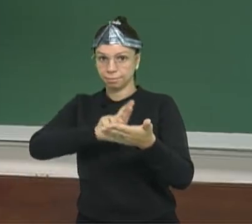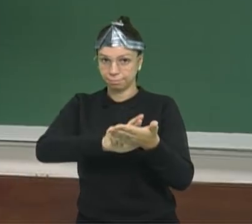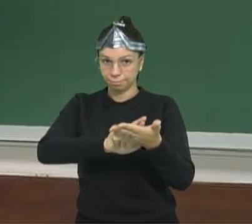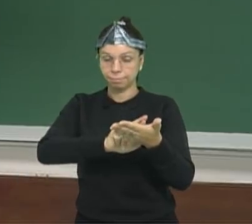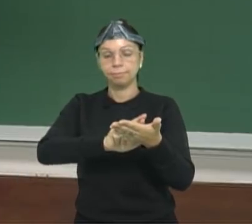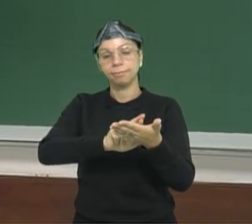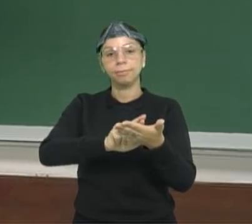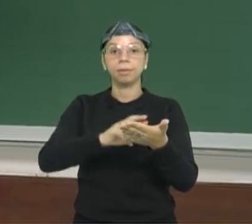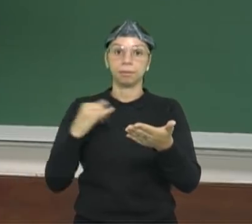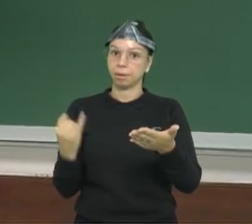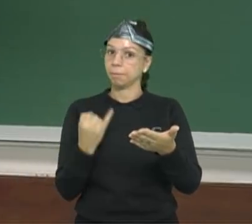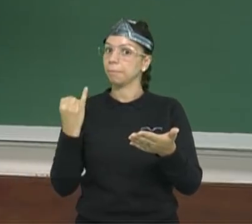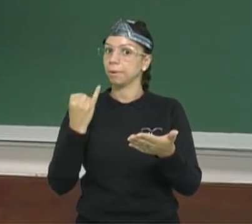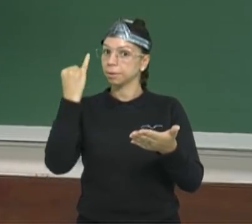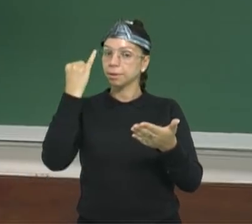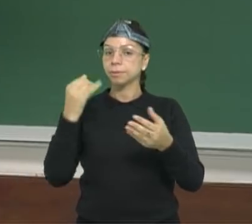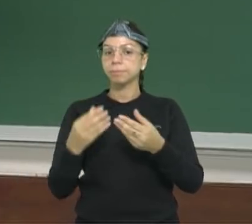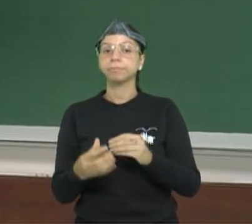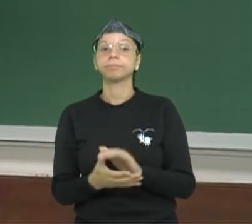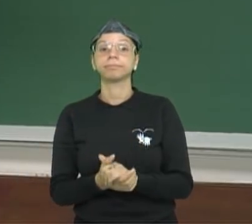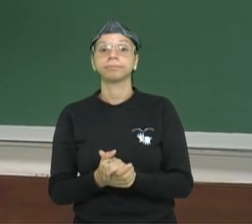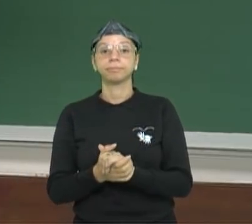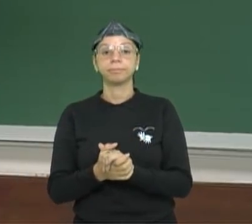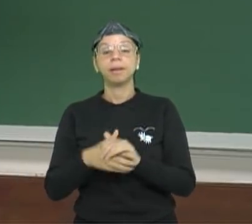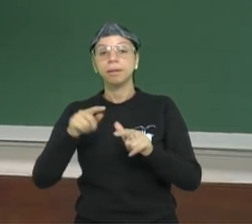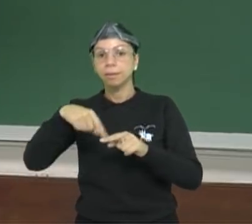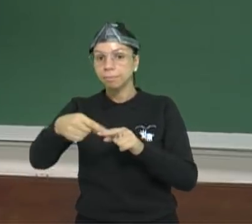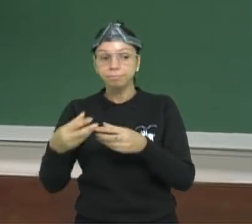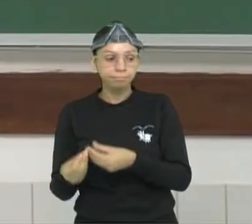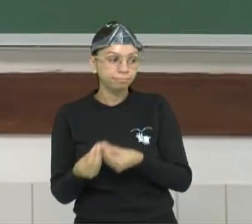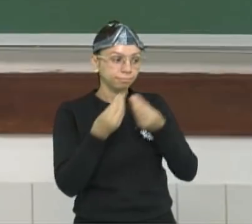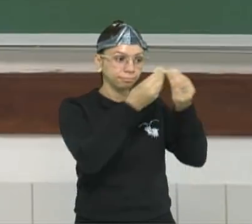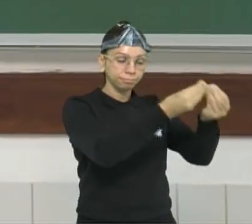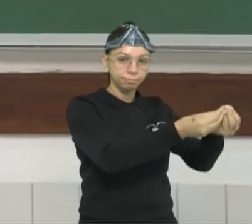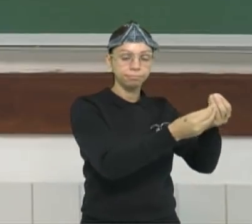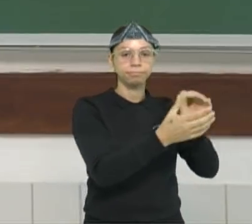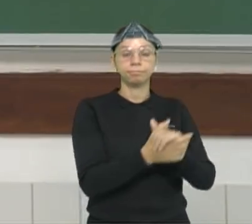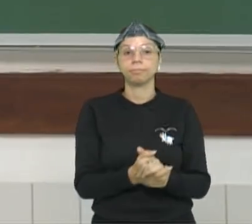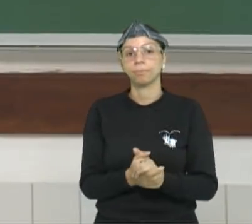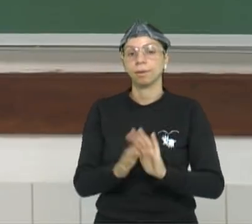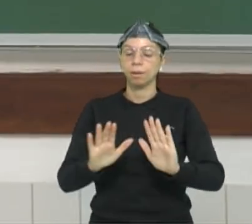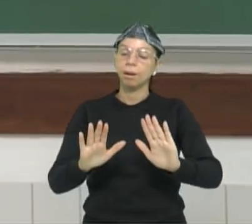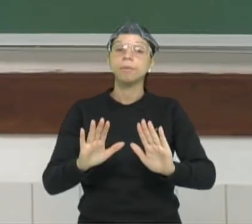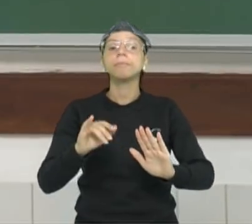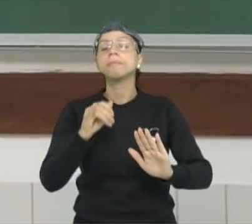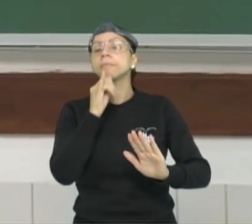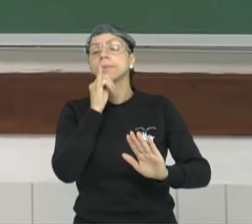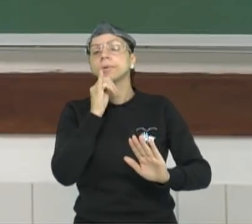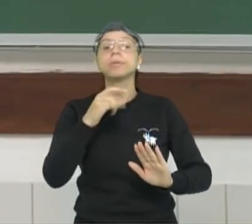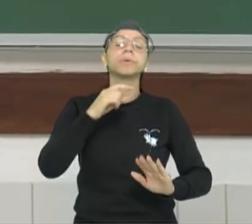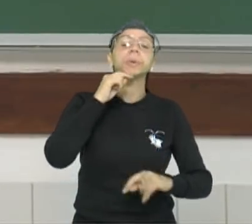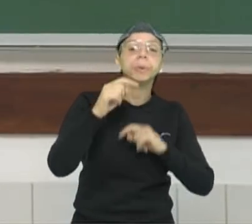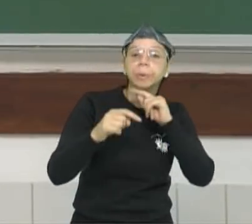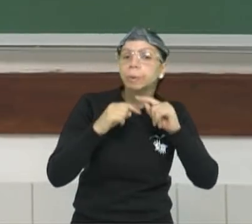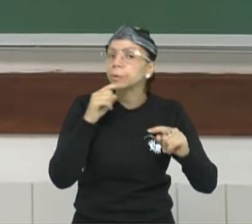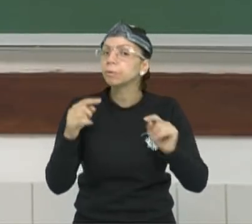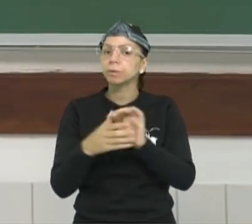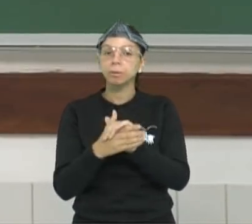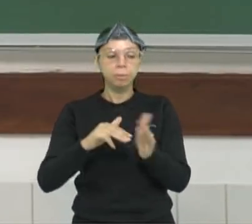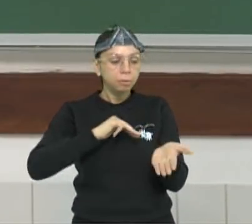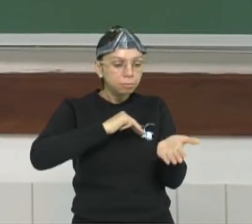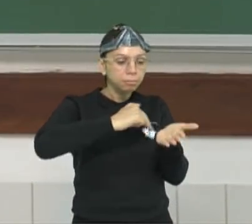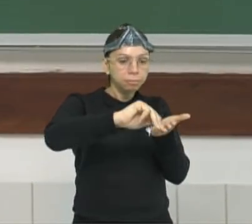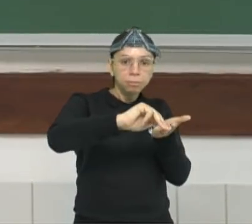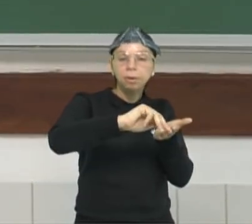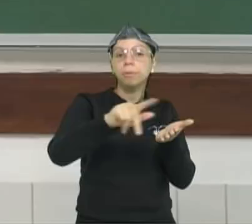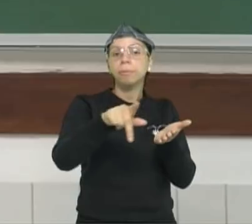ok? É super importante. E não deixa as suas atividades acumularem. E se você não entendeu alguma coisa, se está com dúvidas, manda uma mensagem lá